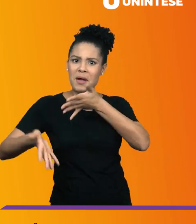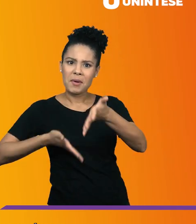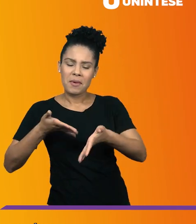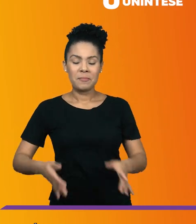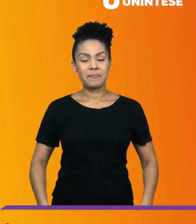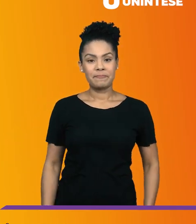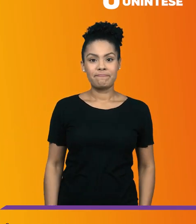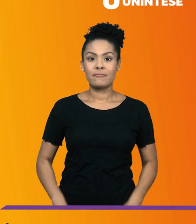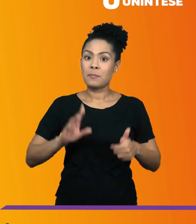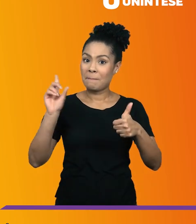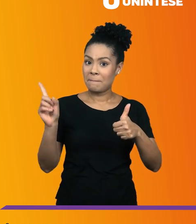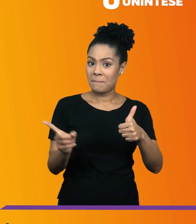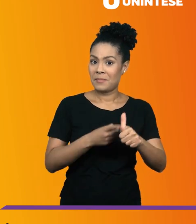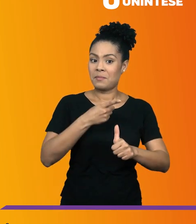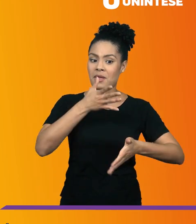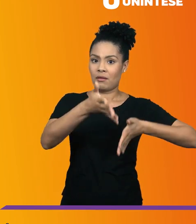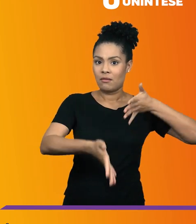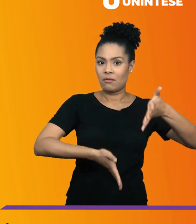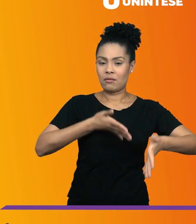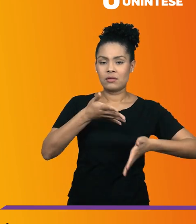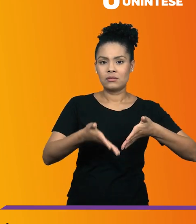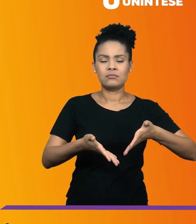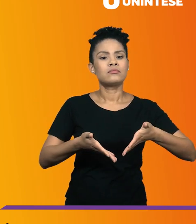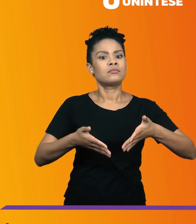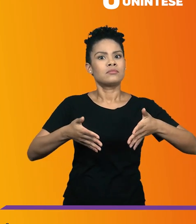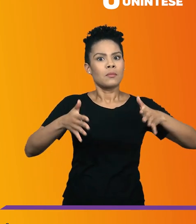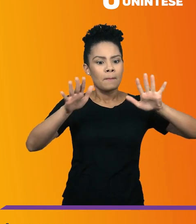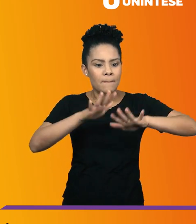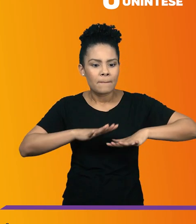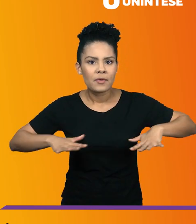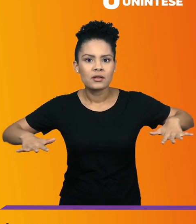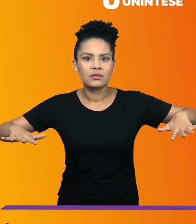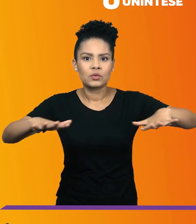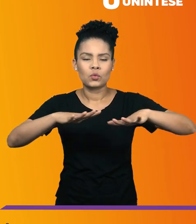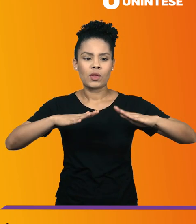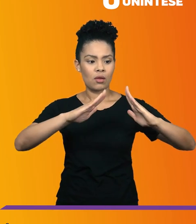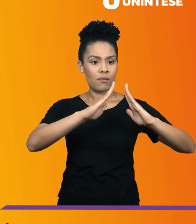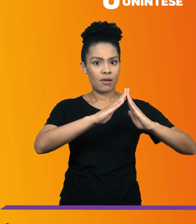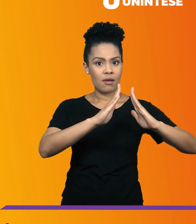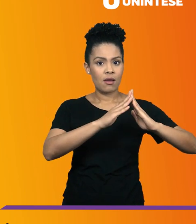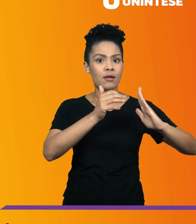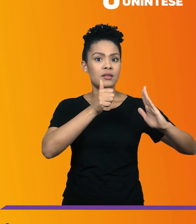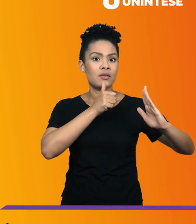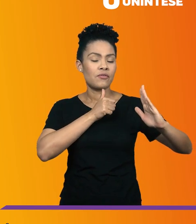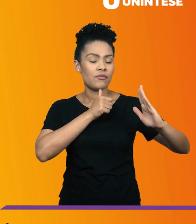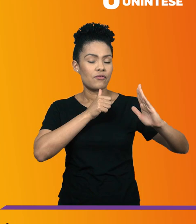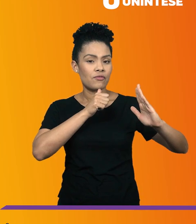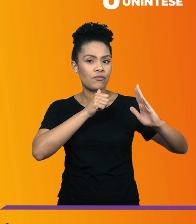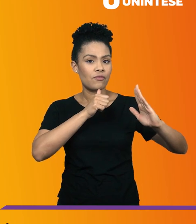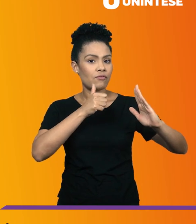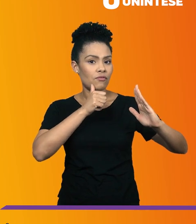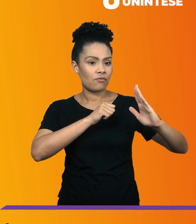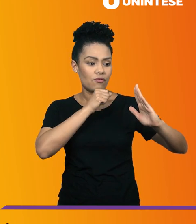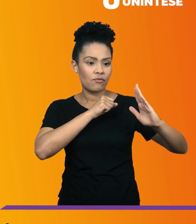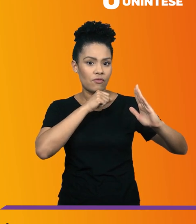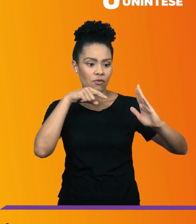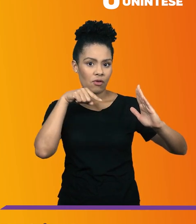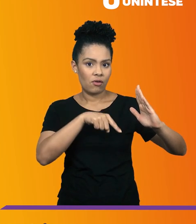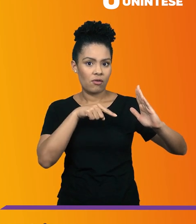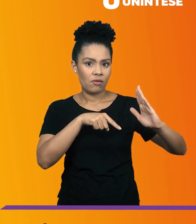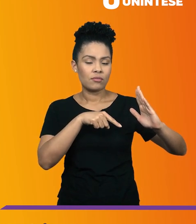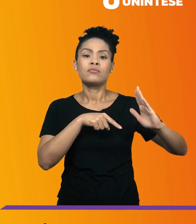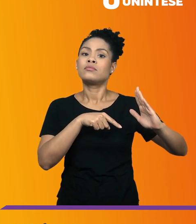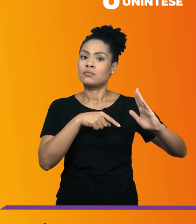sinalizadas? Na primeira frase, eu coloquei no meu espaço visual a casa da minha avó aqui.